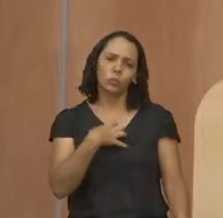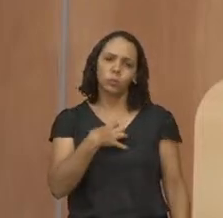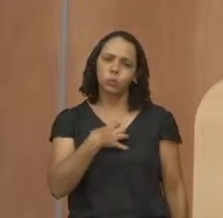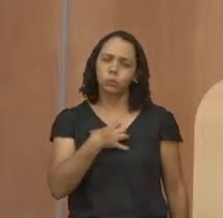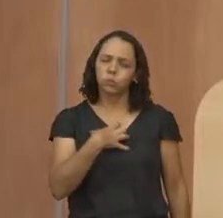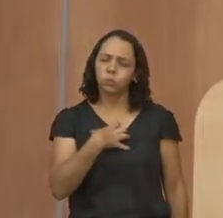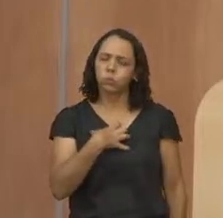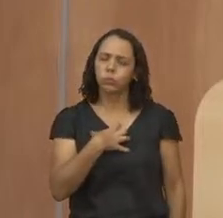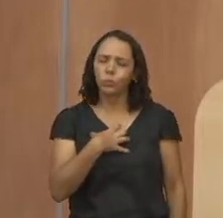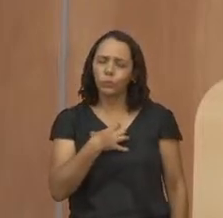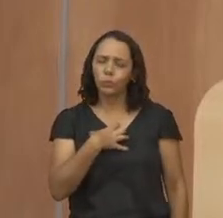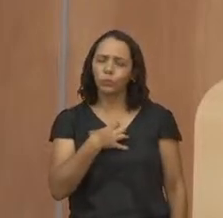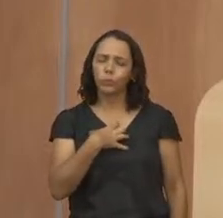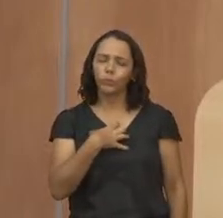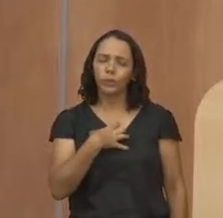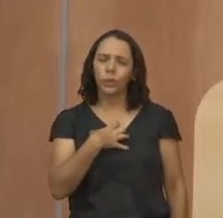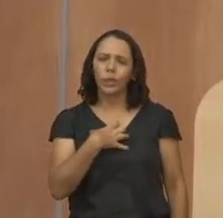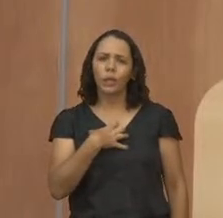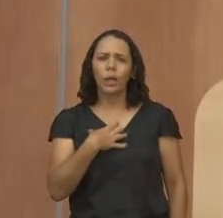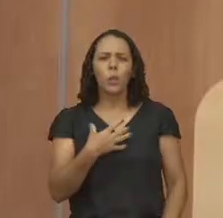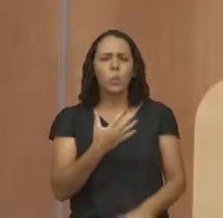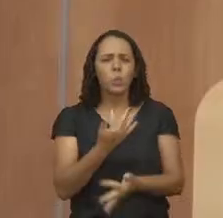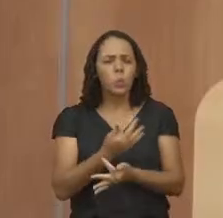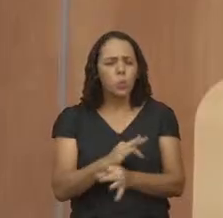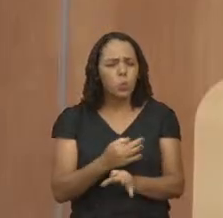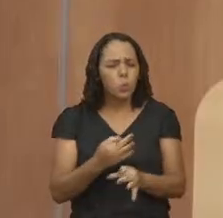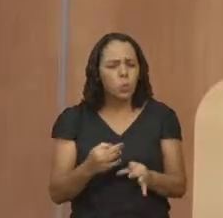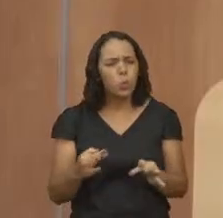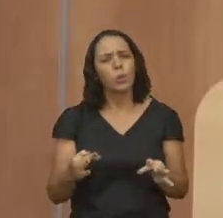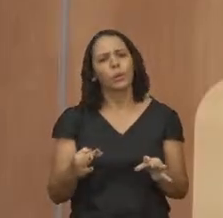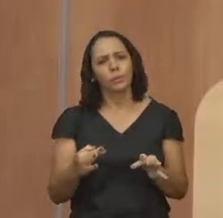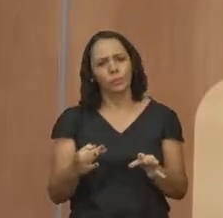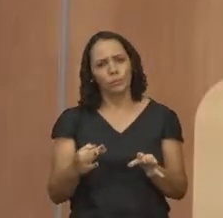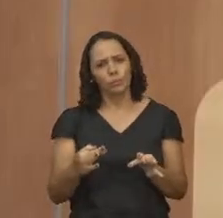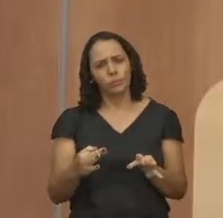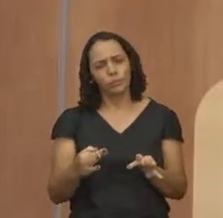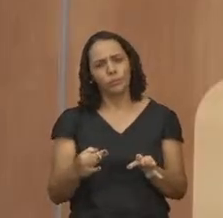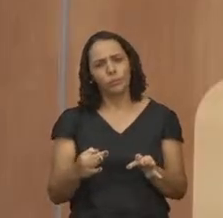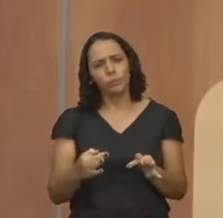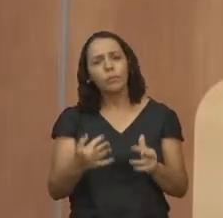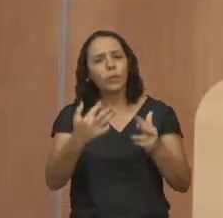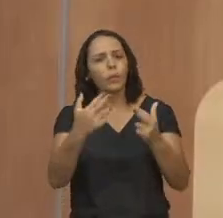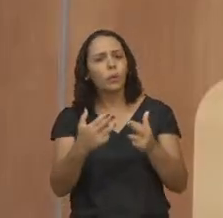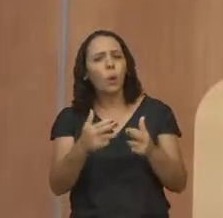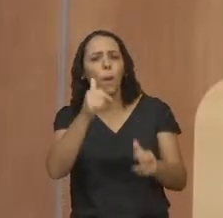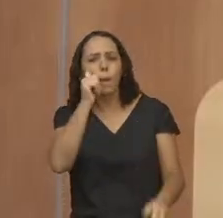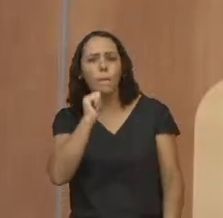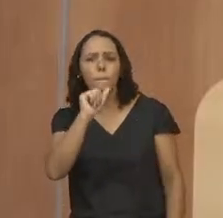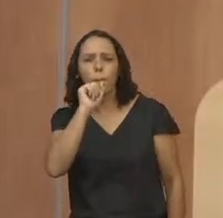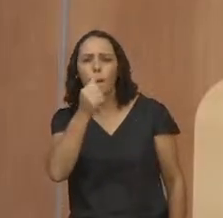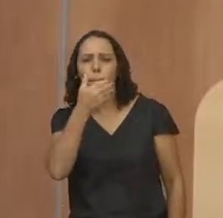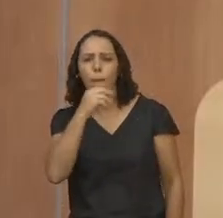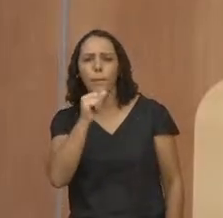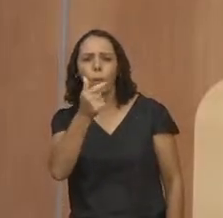a dor que uma mãe e um pai sentiu também.